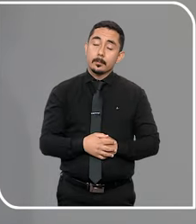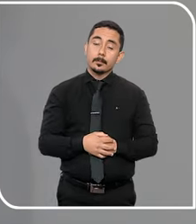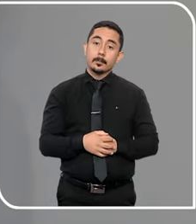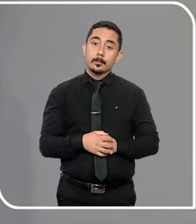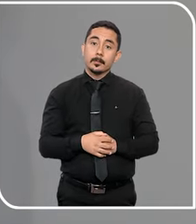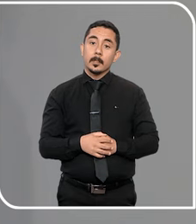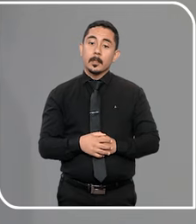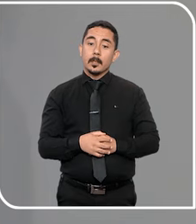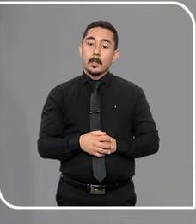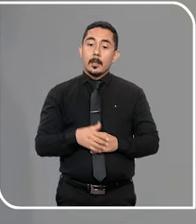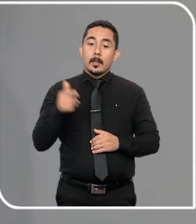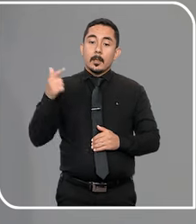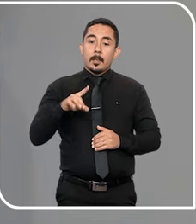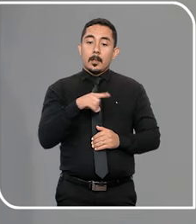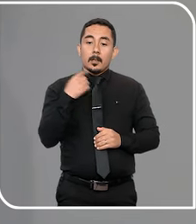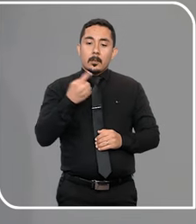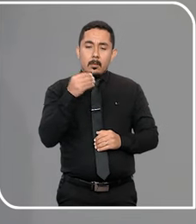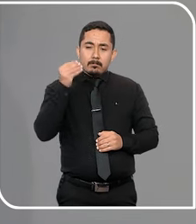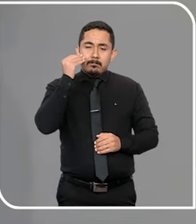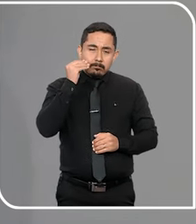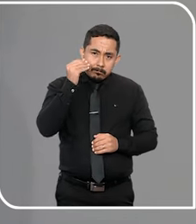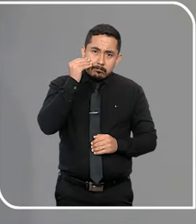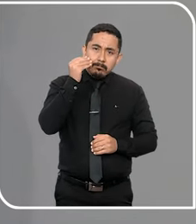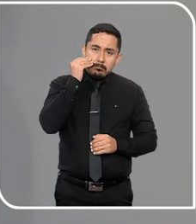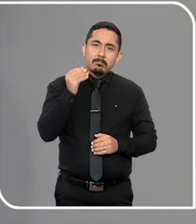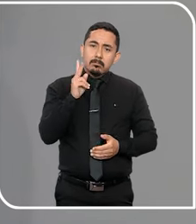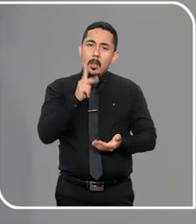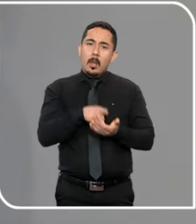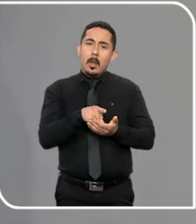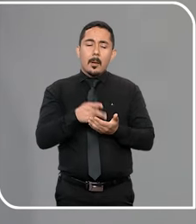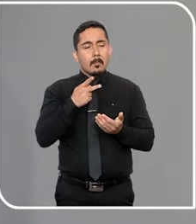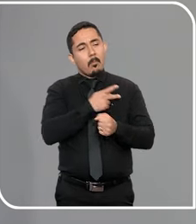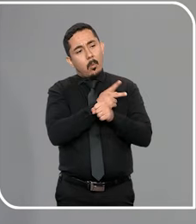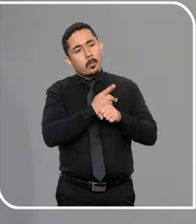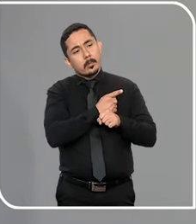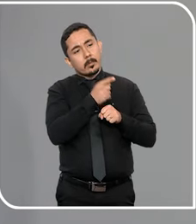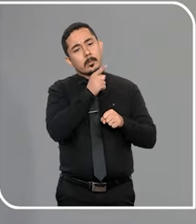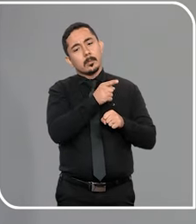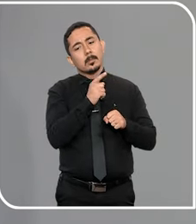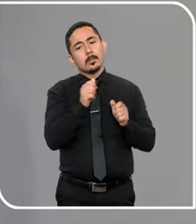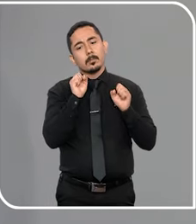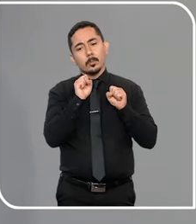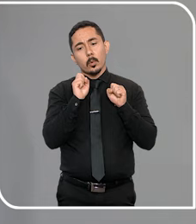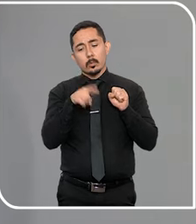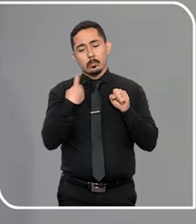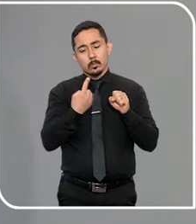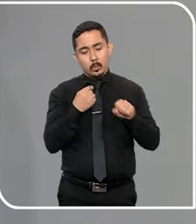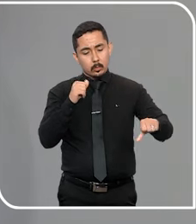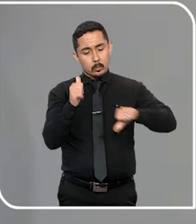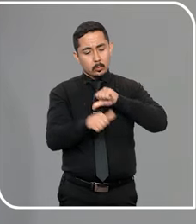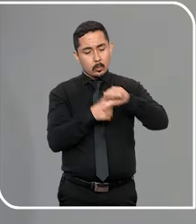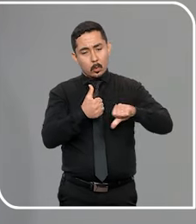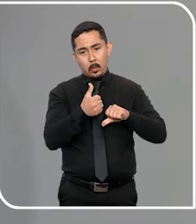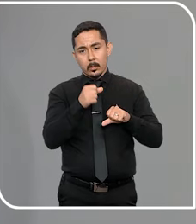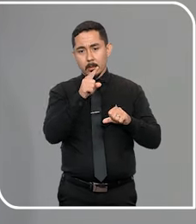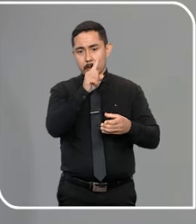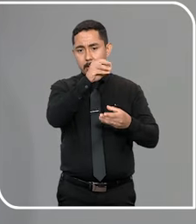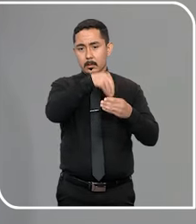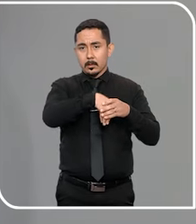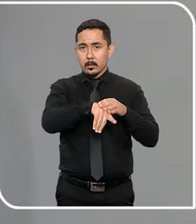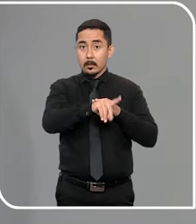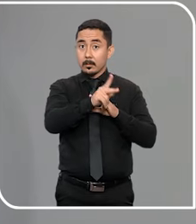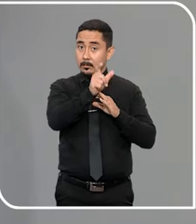e e a gente tentar assim até buscar ver eh O que que a gente pode ali